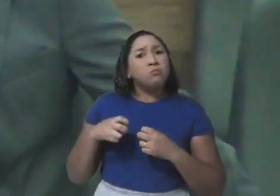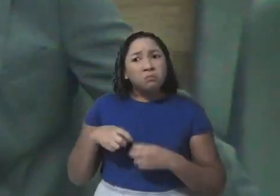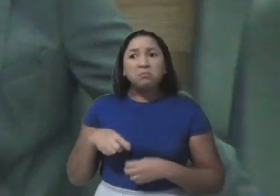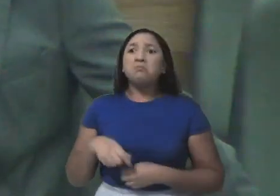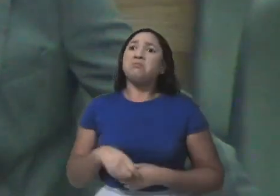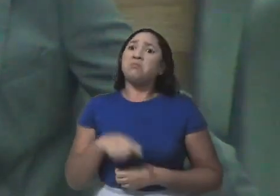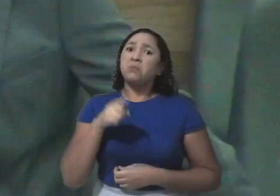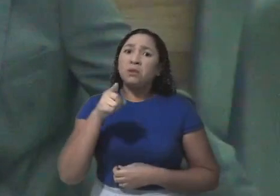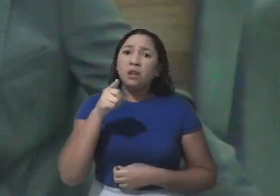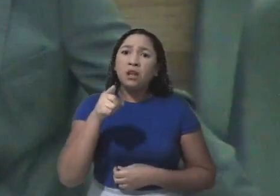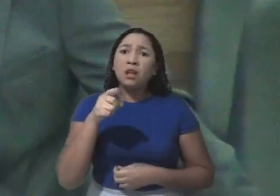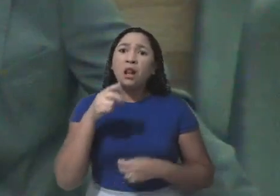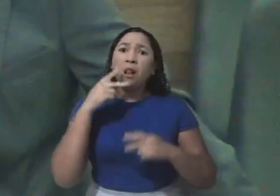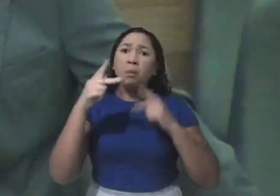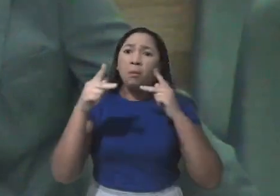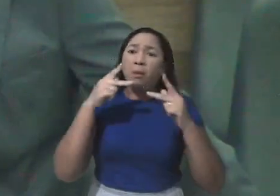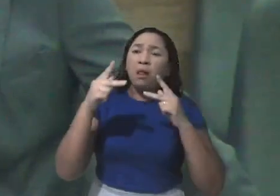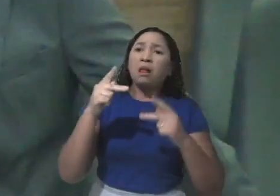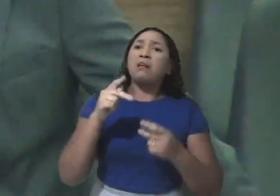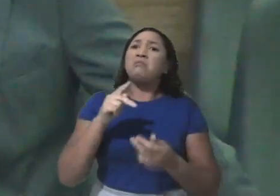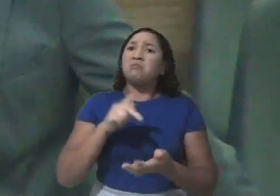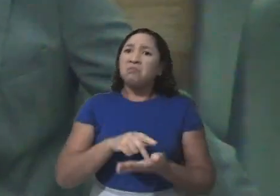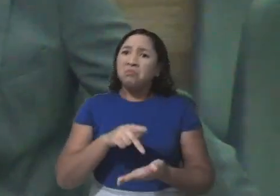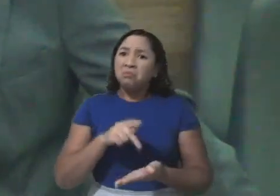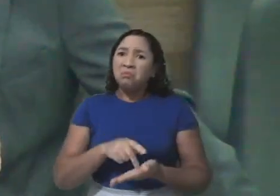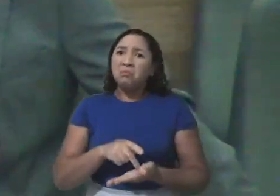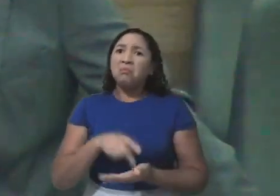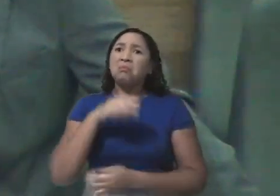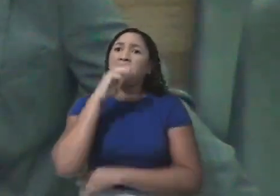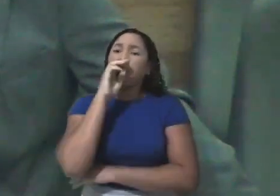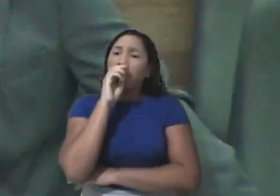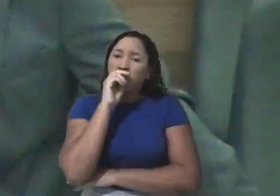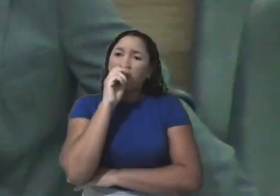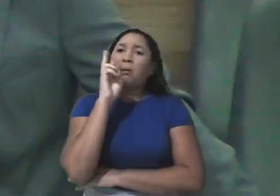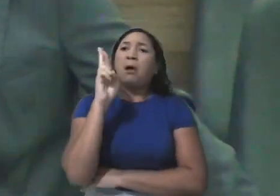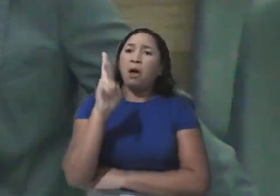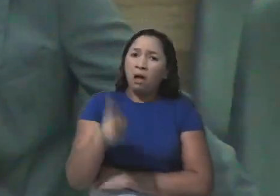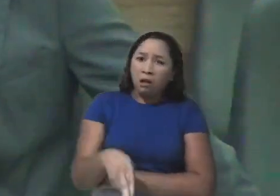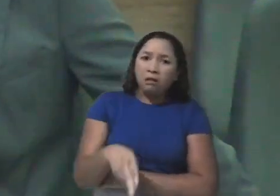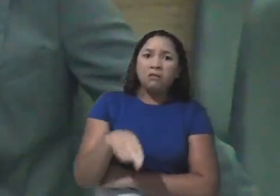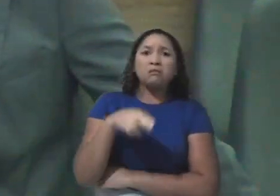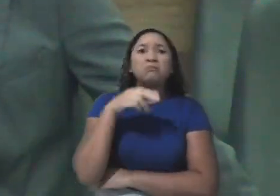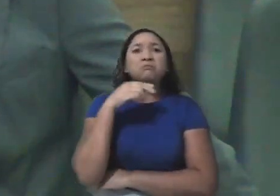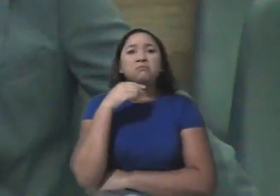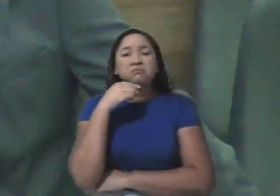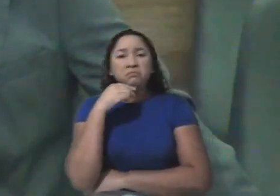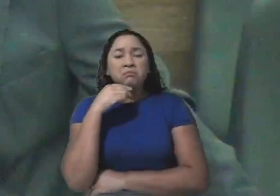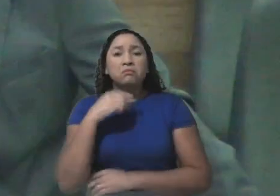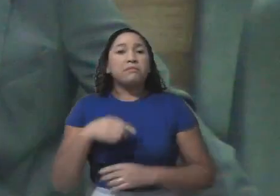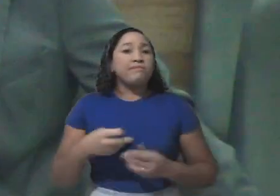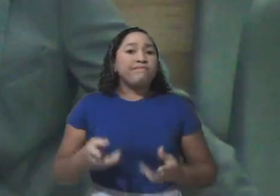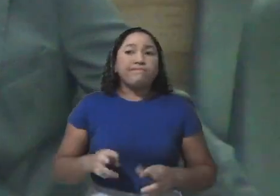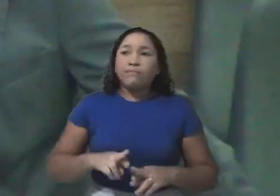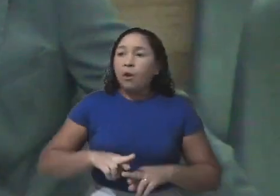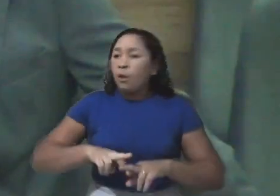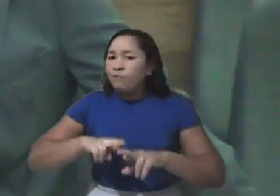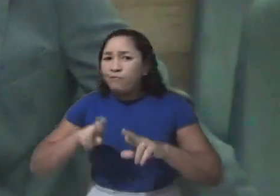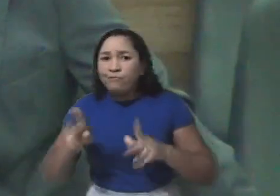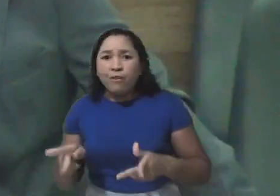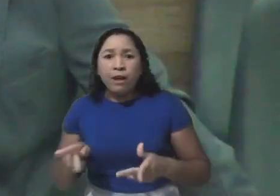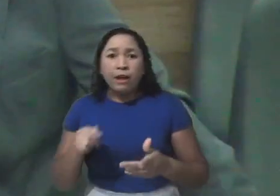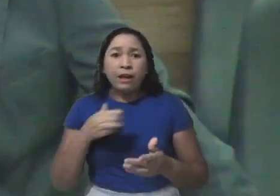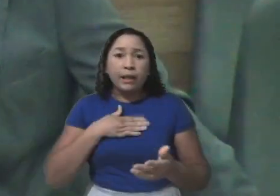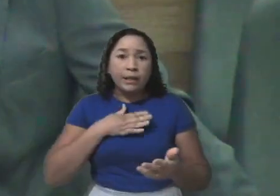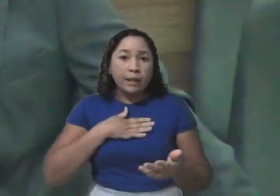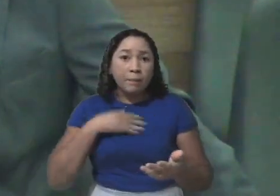faz sentido, tem razão, mesmo que seja contrário à Bíblia. Eles